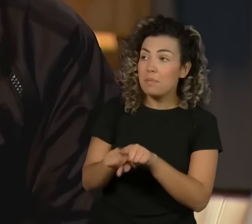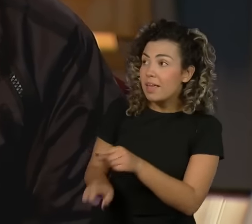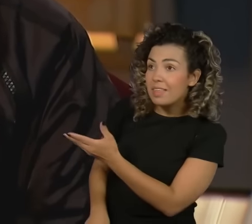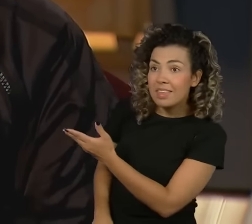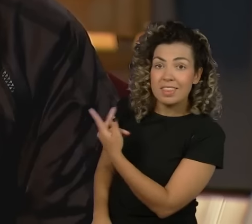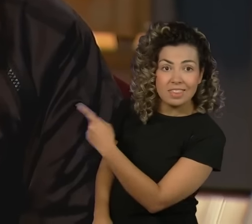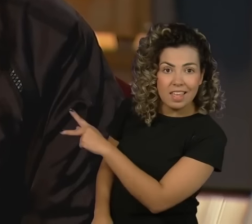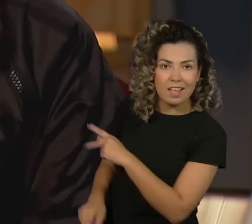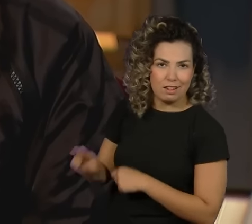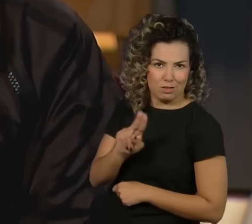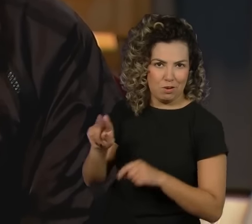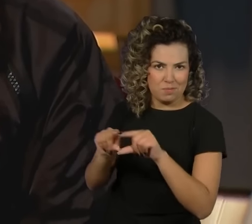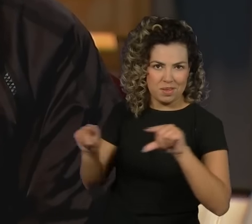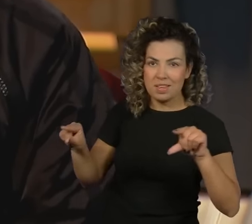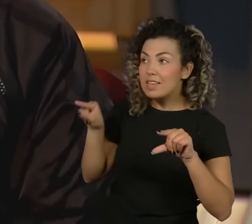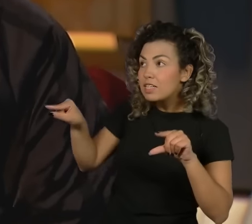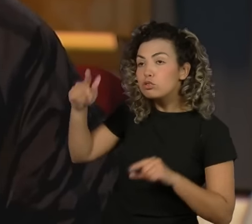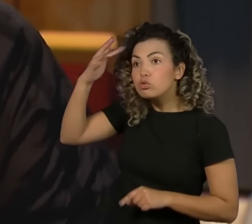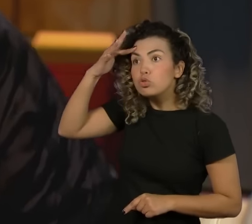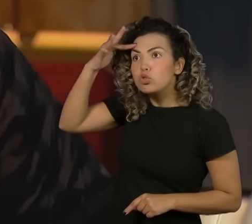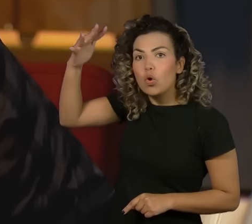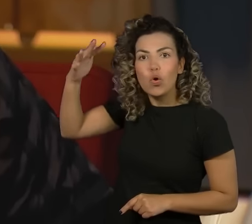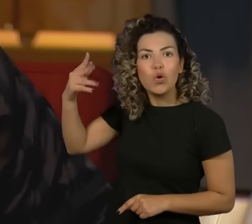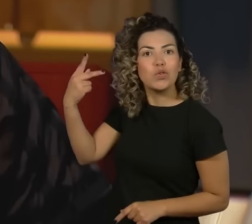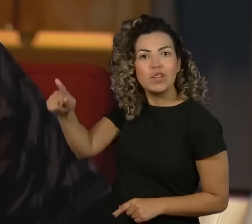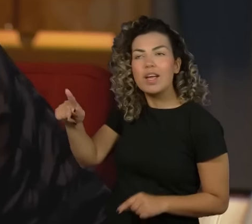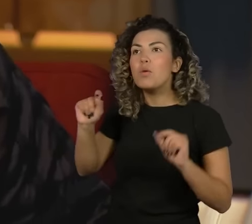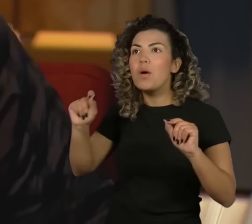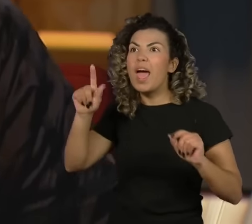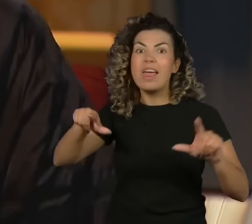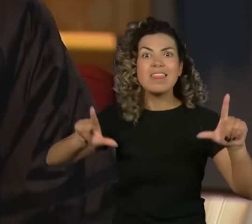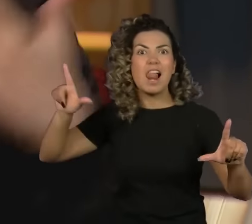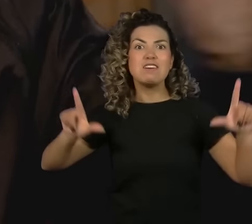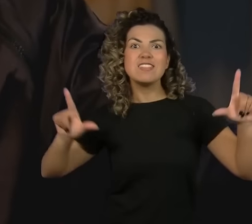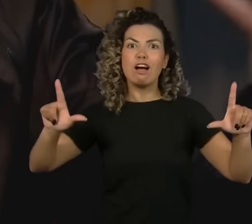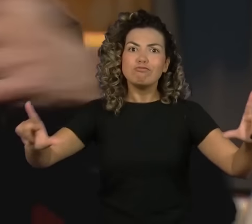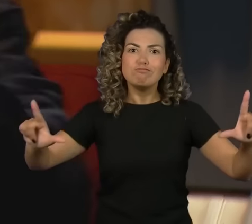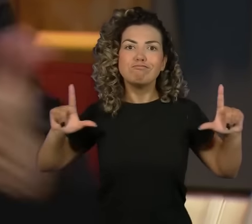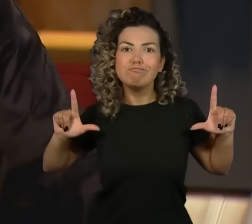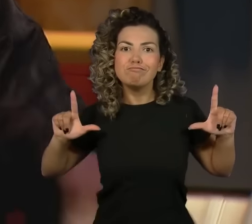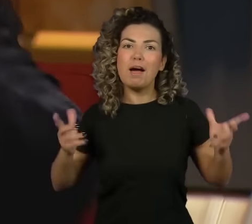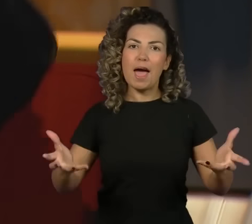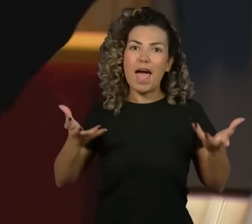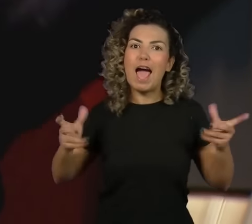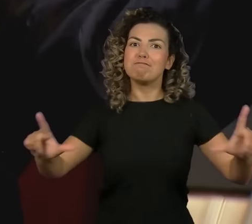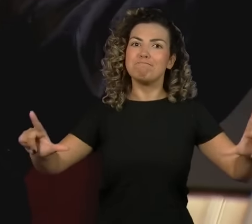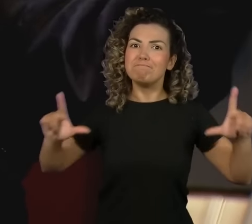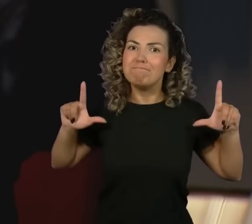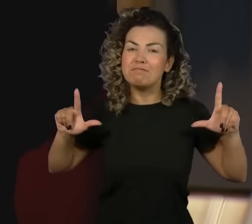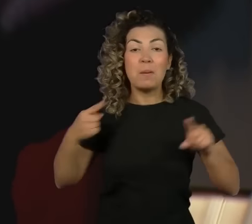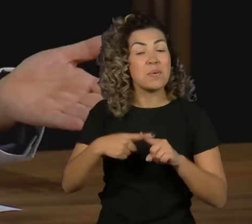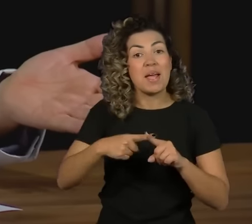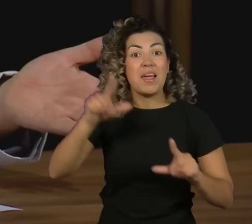era o Itamar falou, vou cantar a televisão, vou cantar. Era realmente a